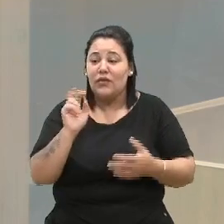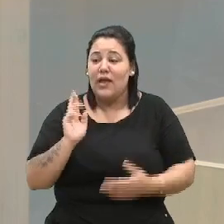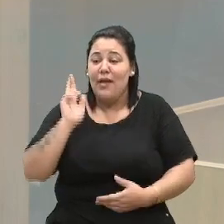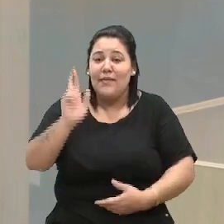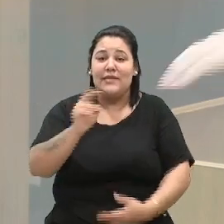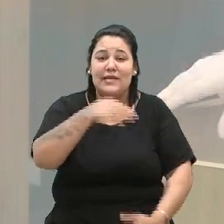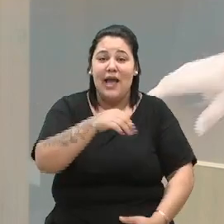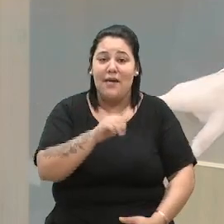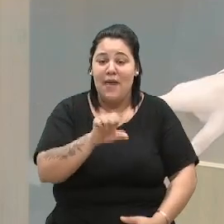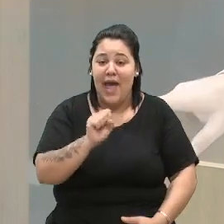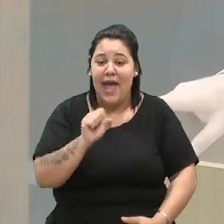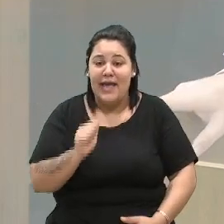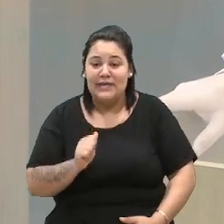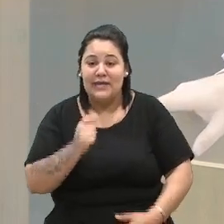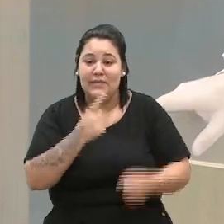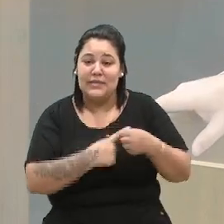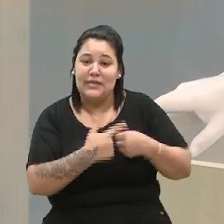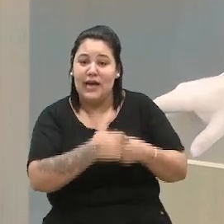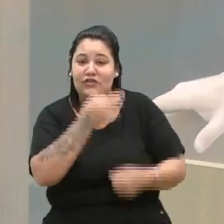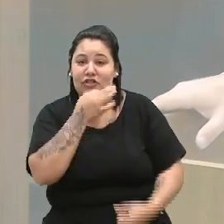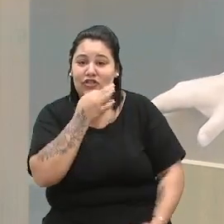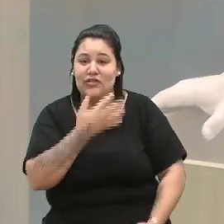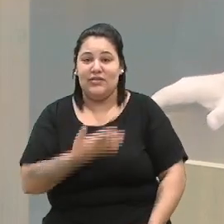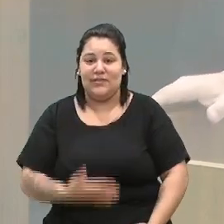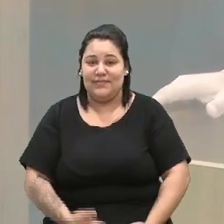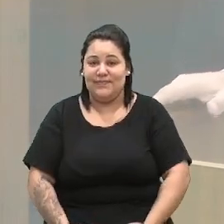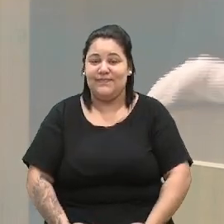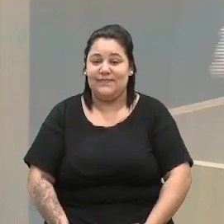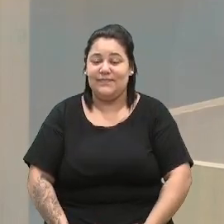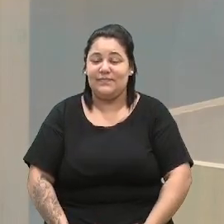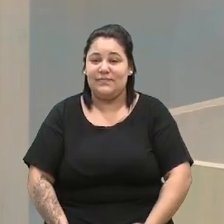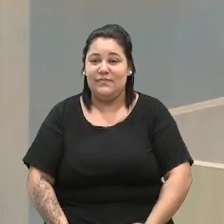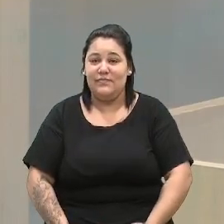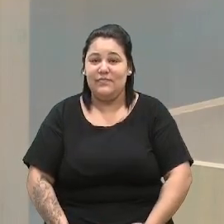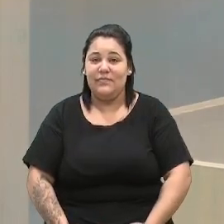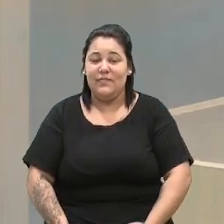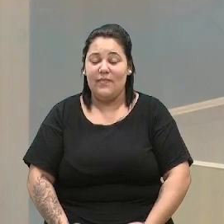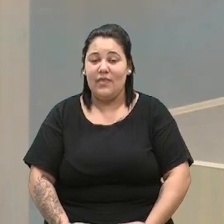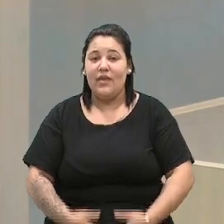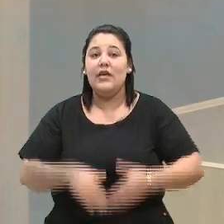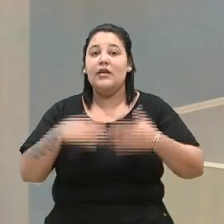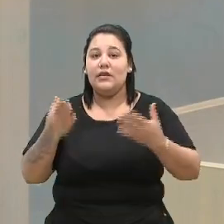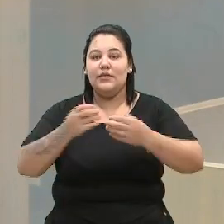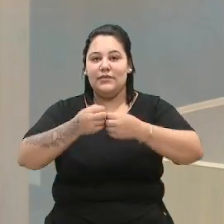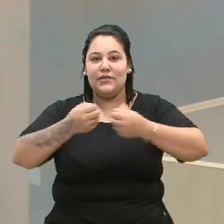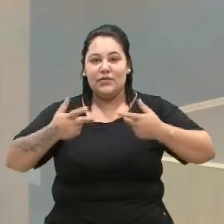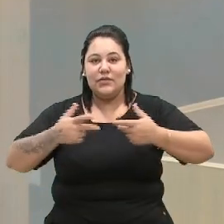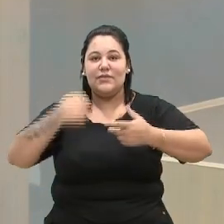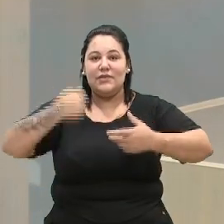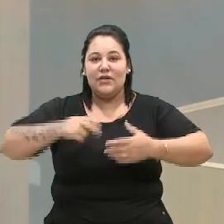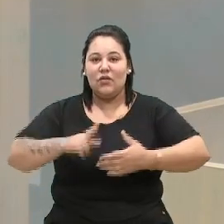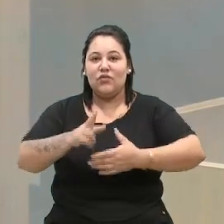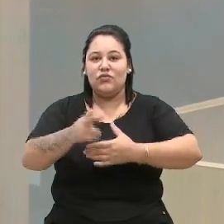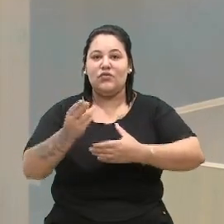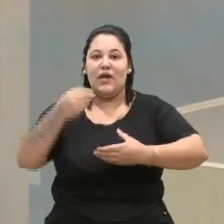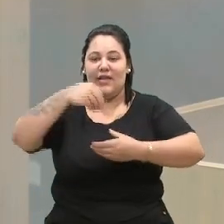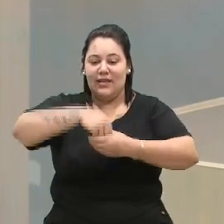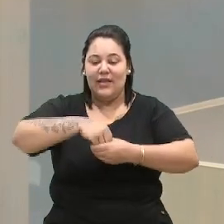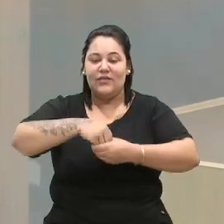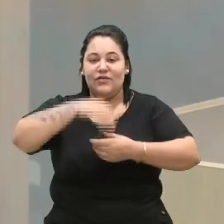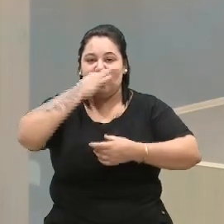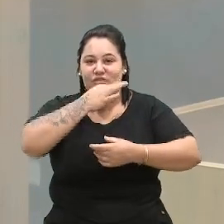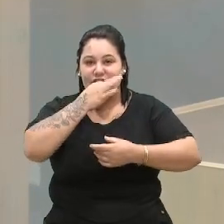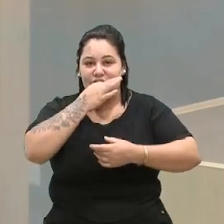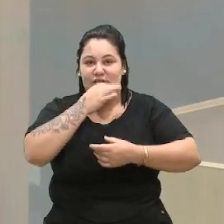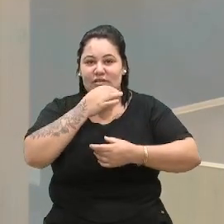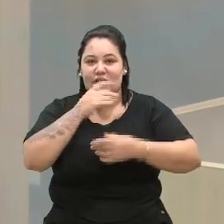Maesa para a cidade de Caxias do Sul. Então, isso tem que ser permanentemente na cidade. E a gente não enxerga